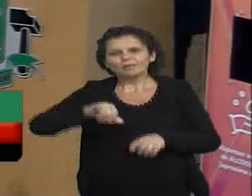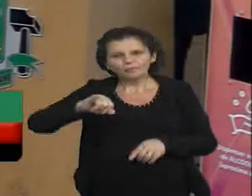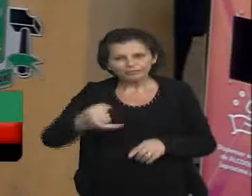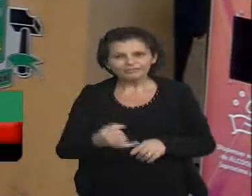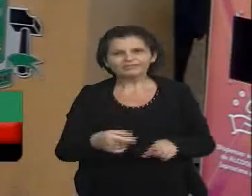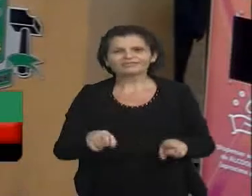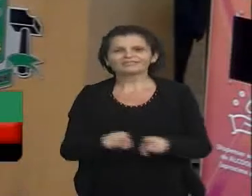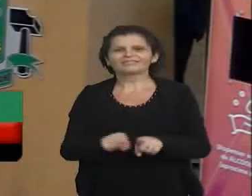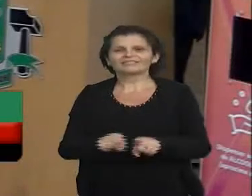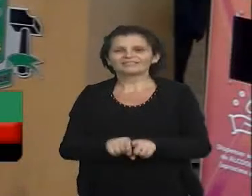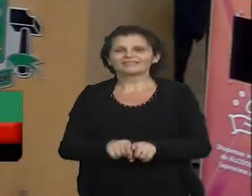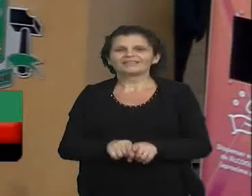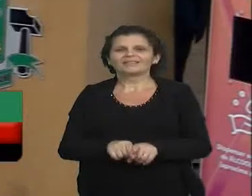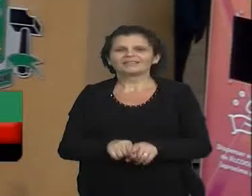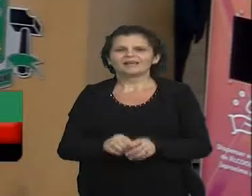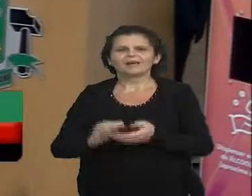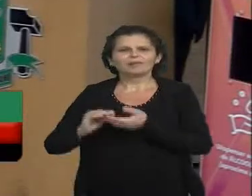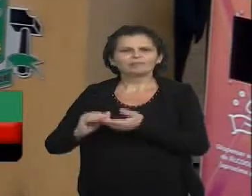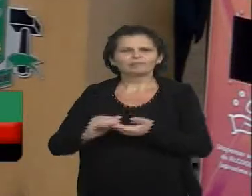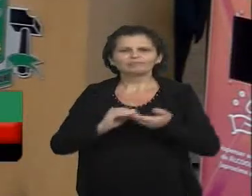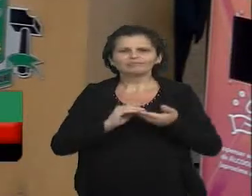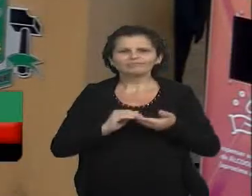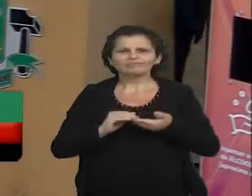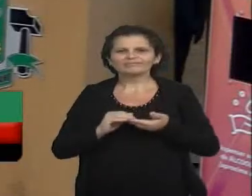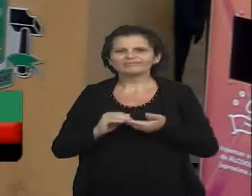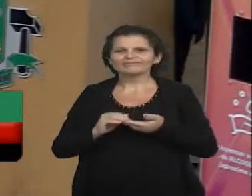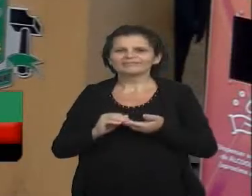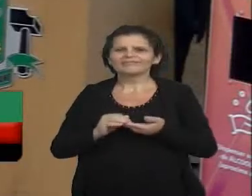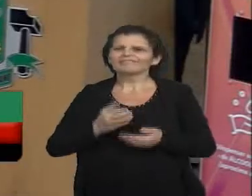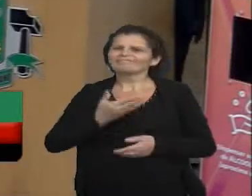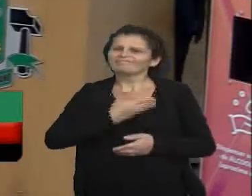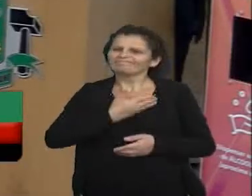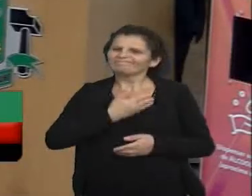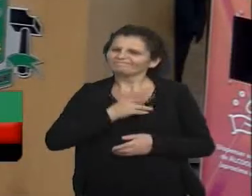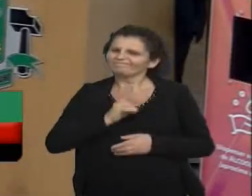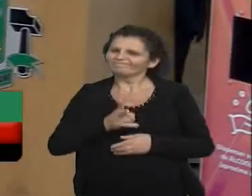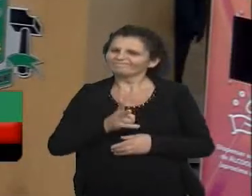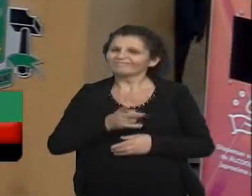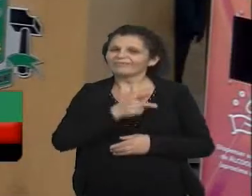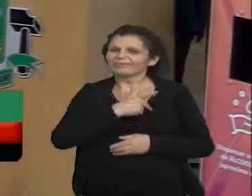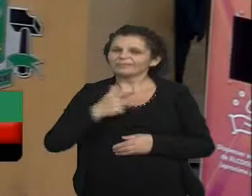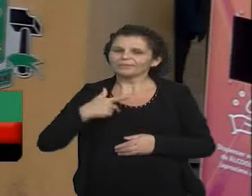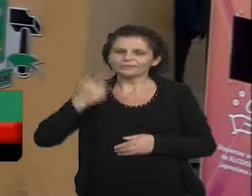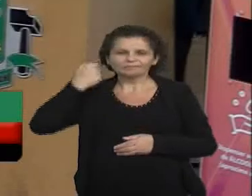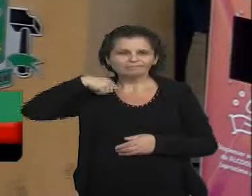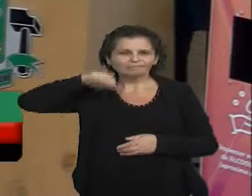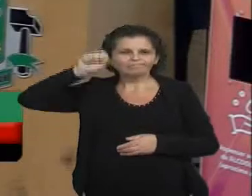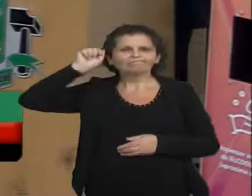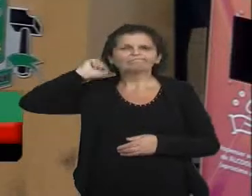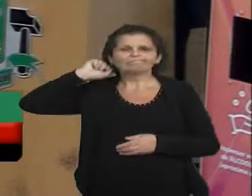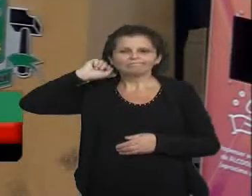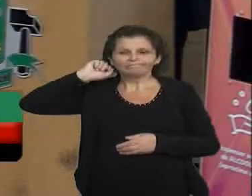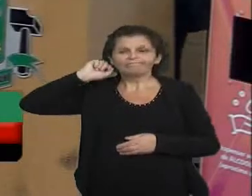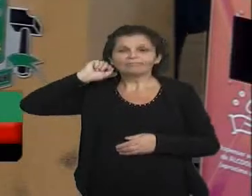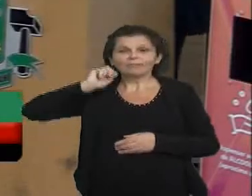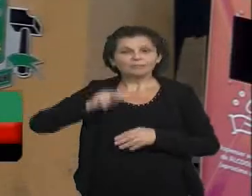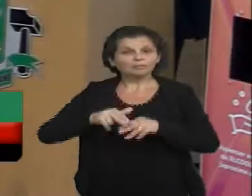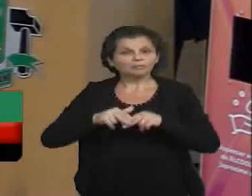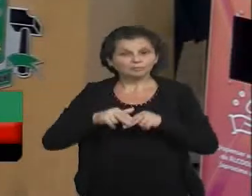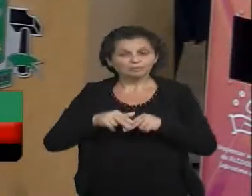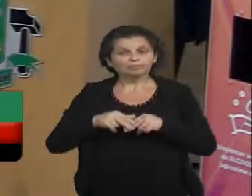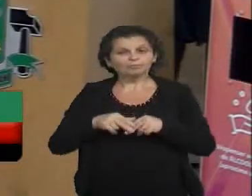aqui para parabenizar a amiga pastora Cristiane Selegato por